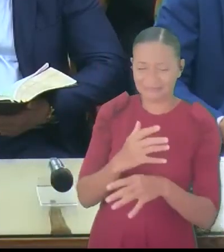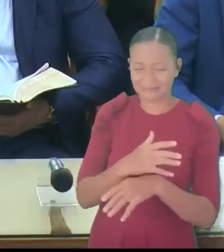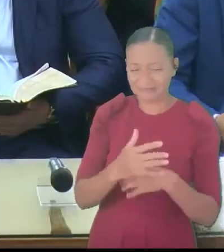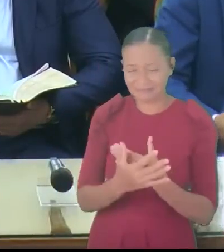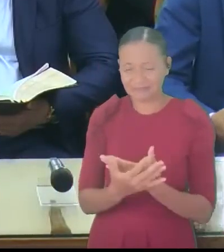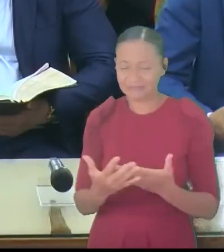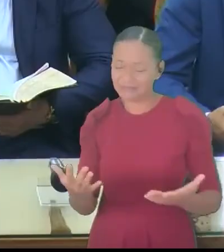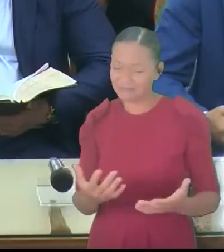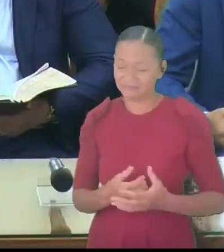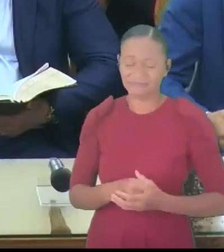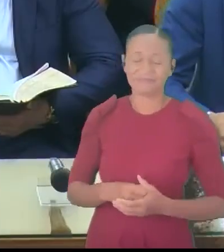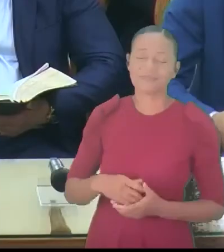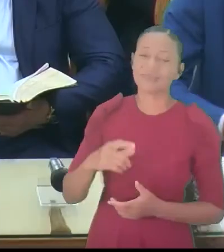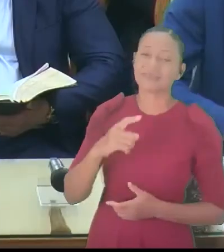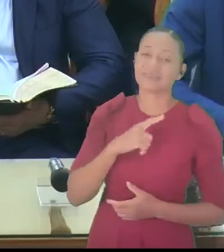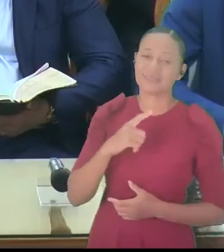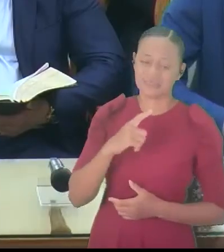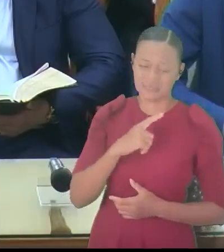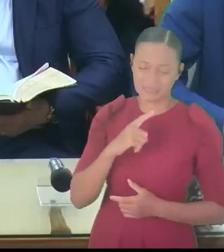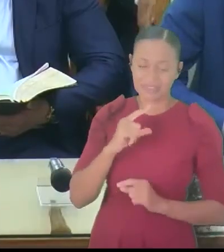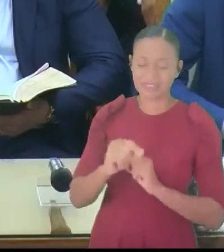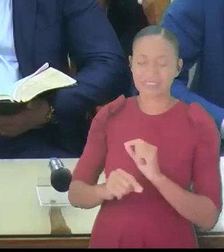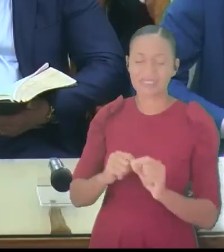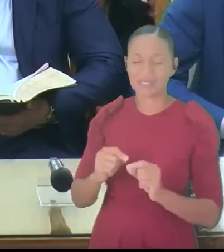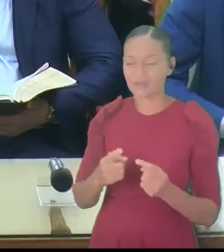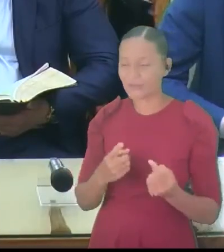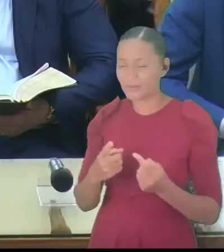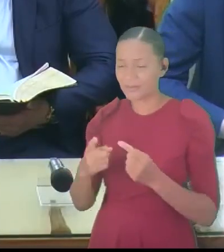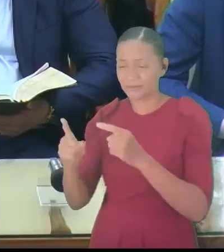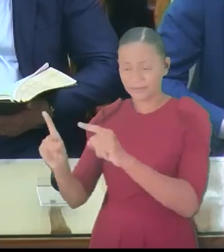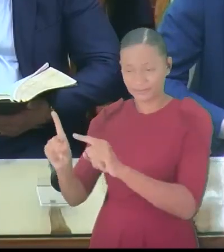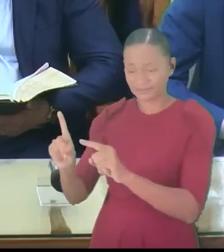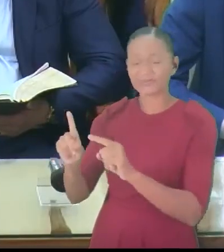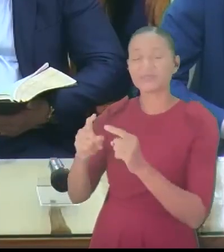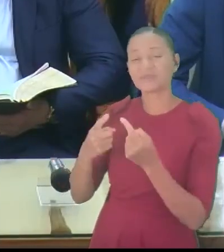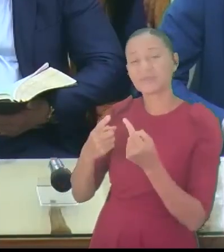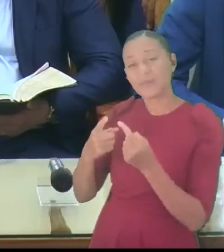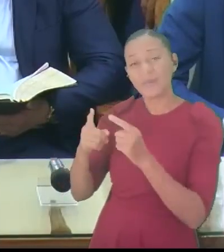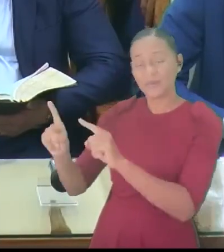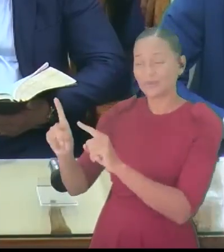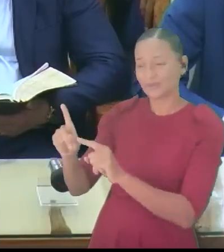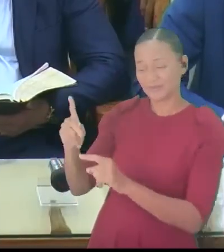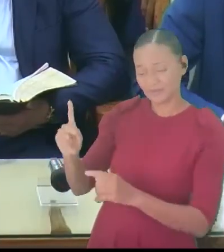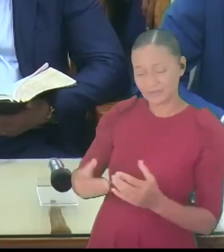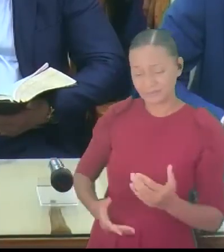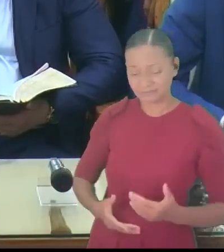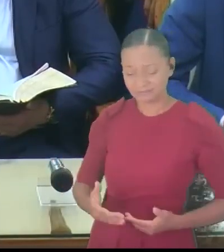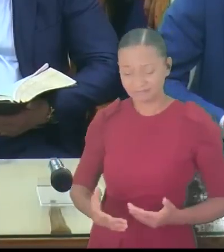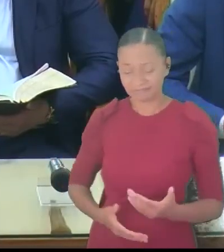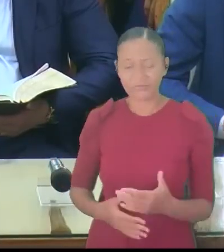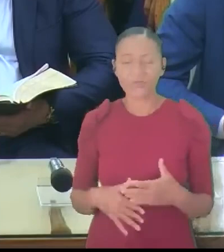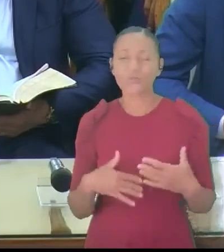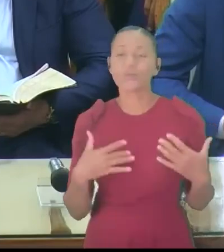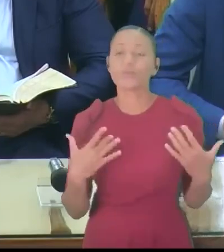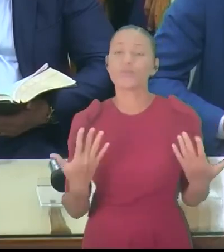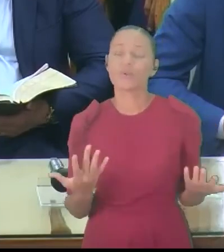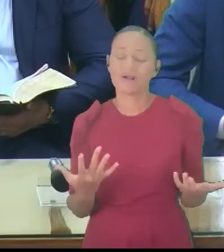contra o teu santo servo. Uma Bíblia diz filho e outra diz servo. E qual das duas está